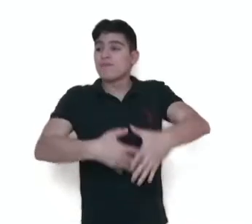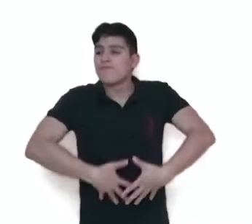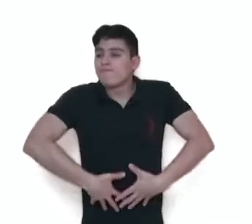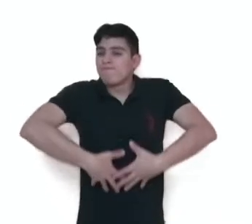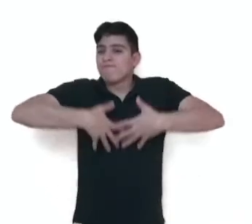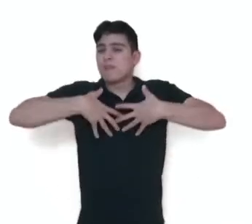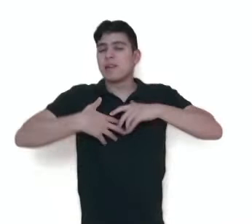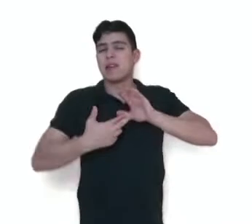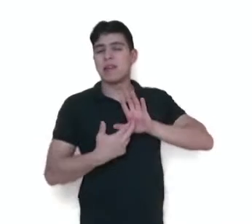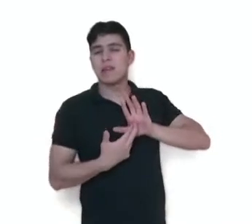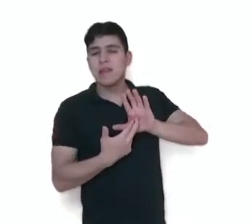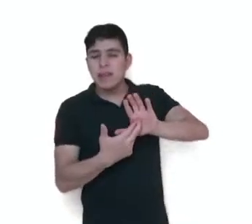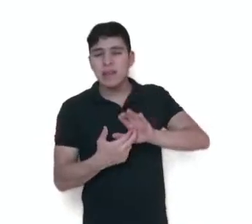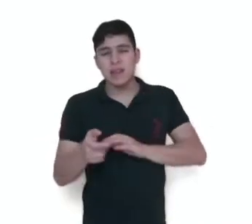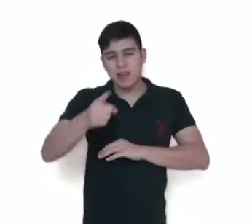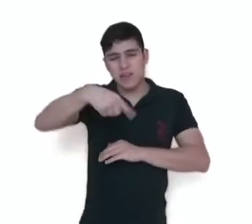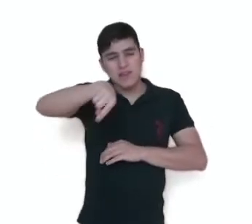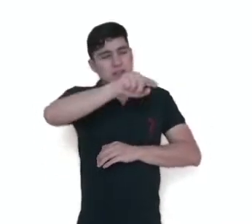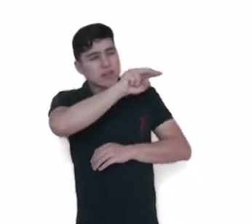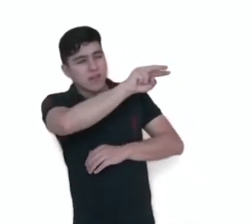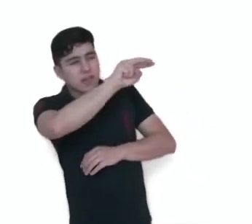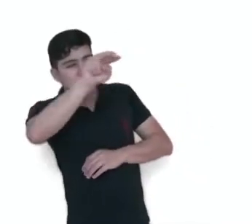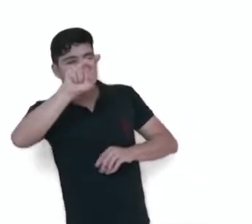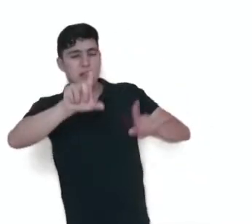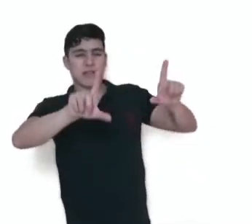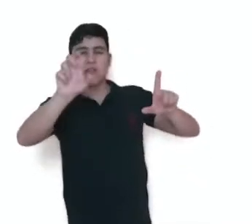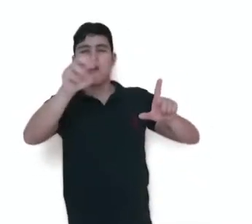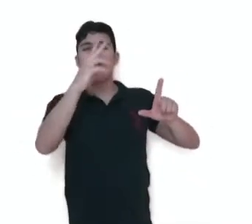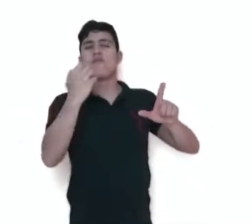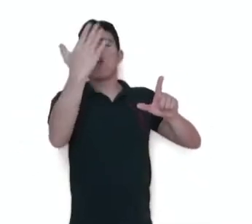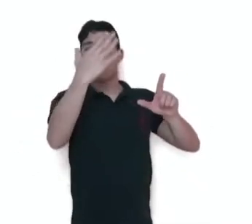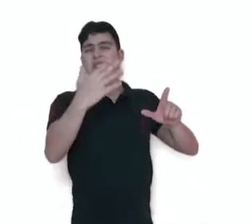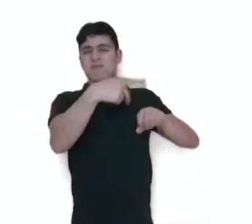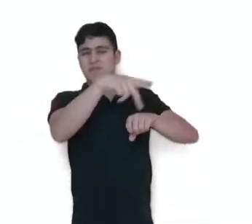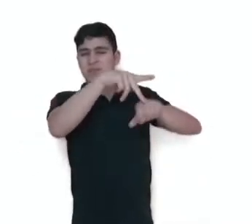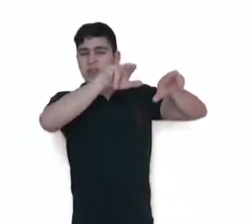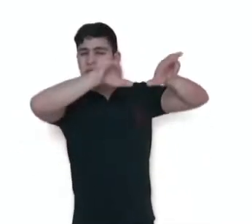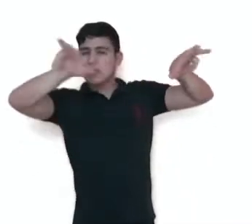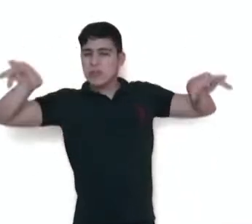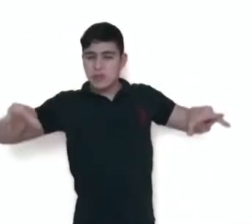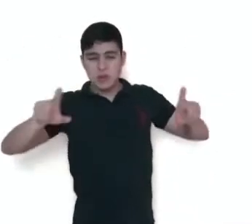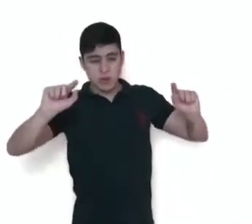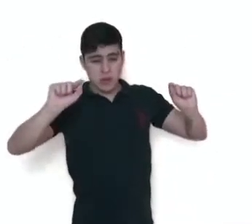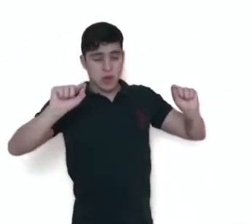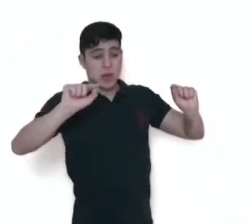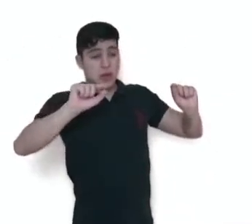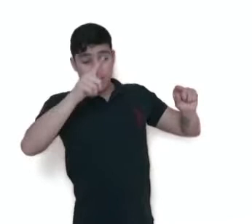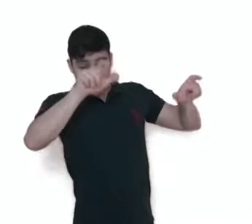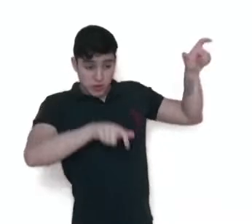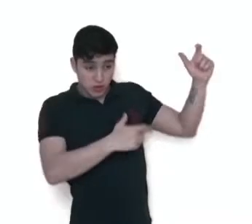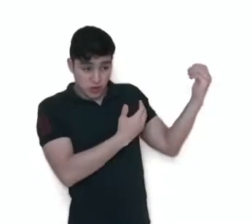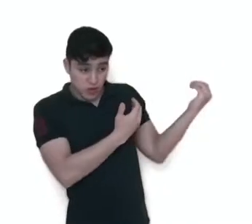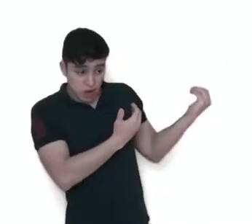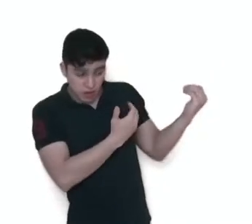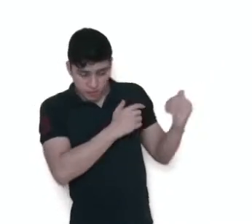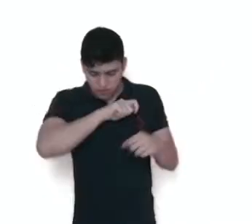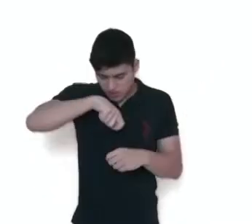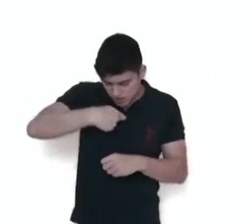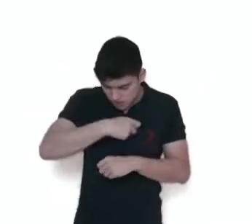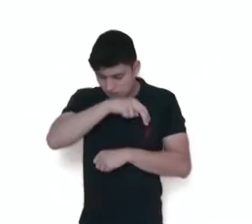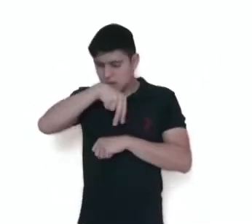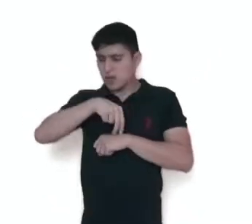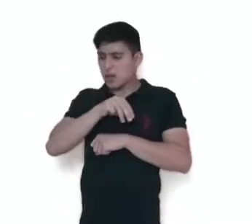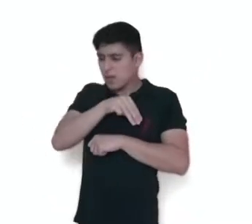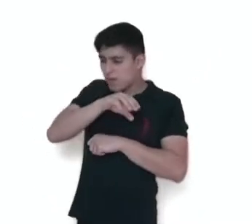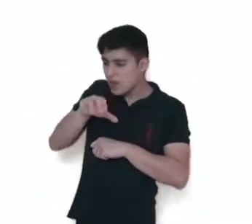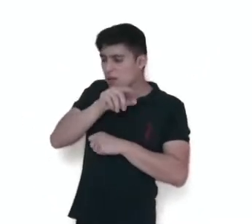representatividade. Pode ser visto na televisão, rádios e mídias internacionais, mostrando ao mundo a expressão das juventudes favelas, mostrando jovens que sonham em ser MCs e DJs, juntamente